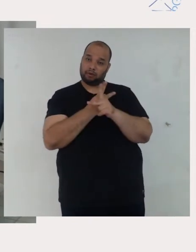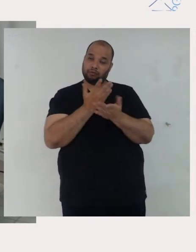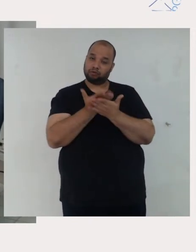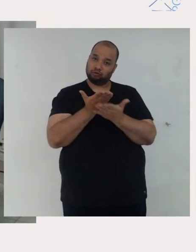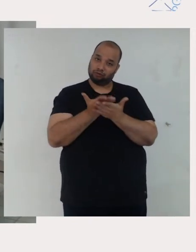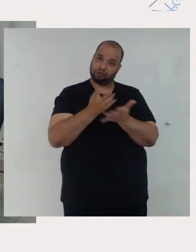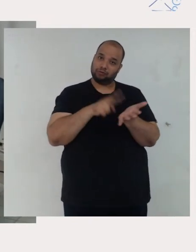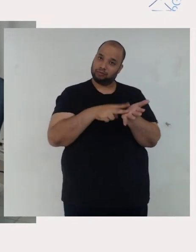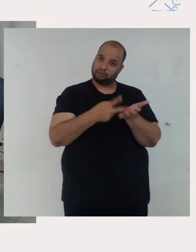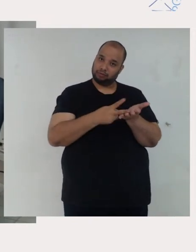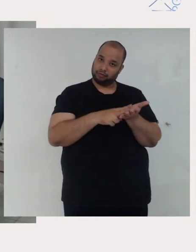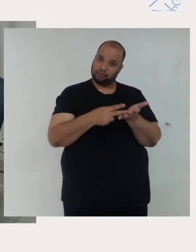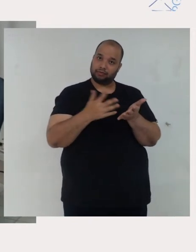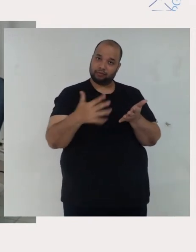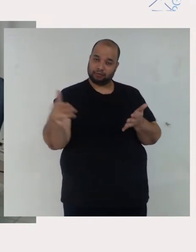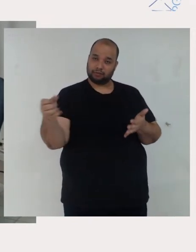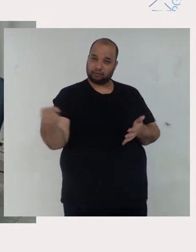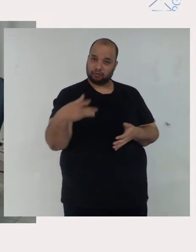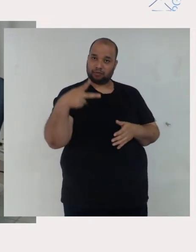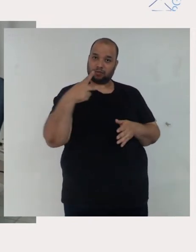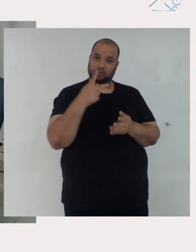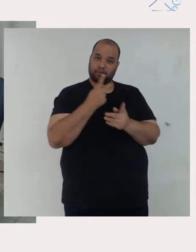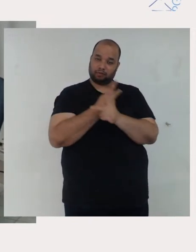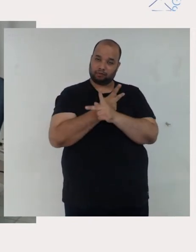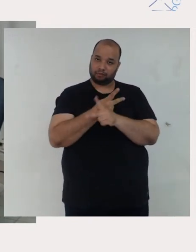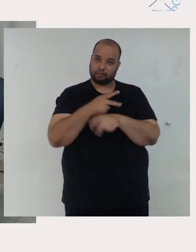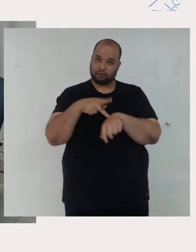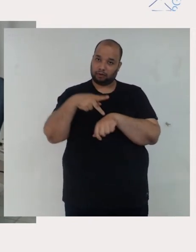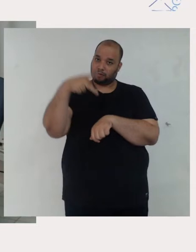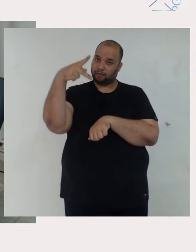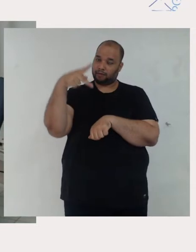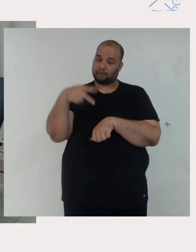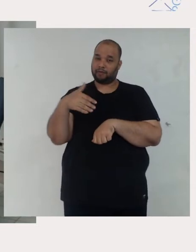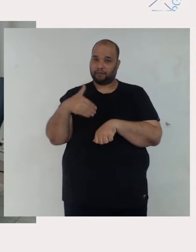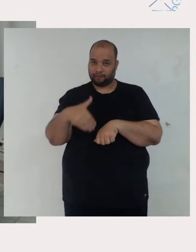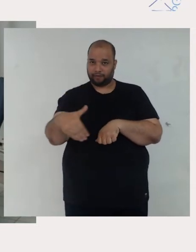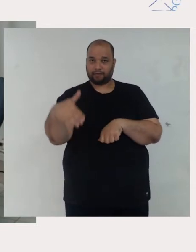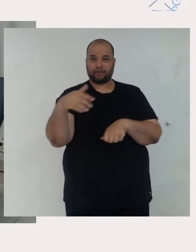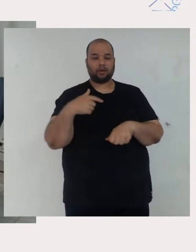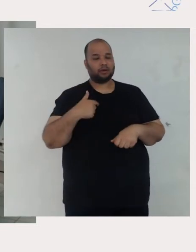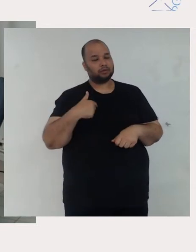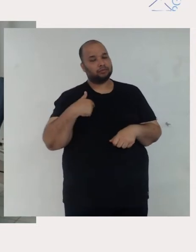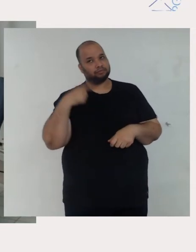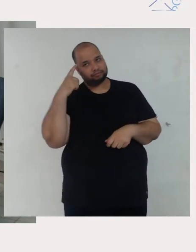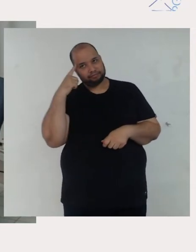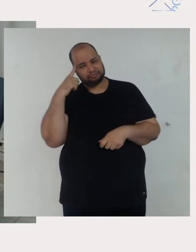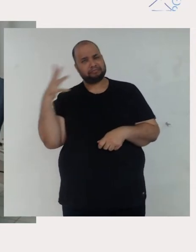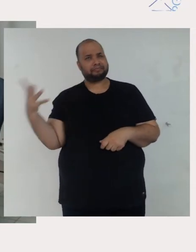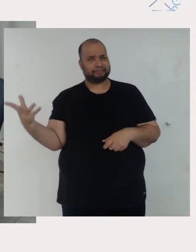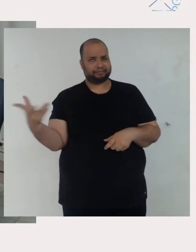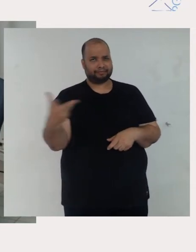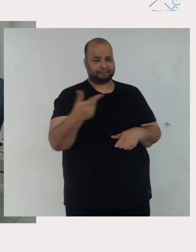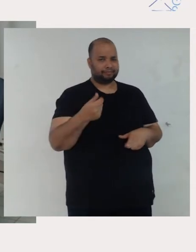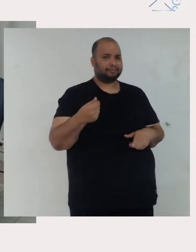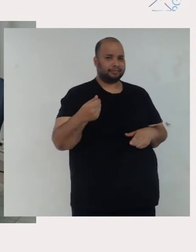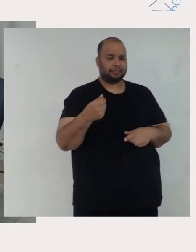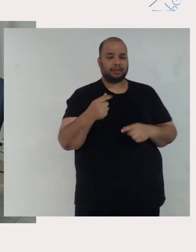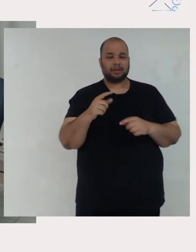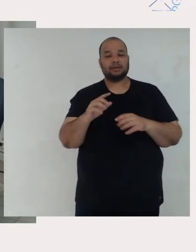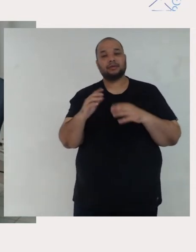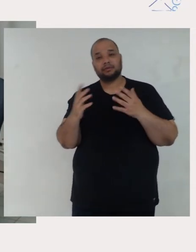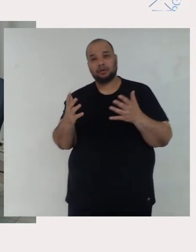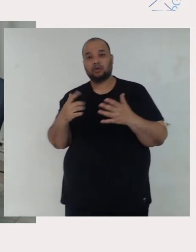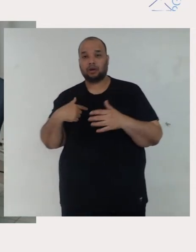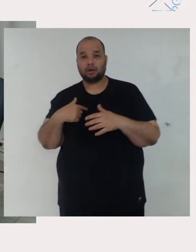estudos da tradução, um programa de pós-graduação em estudos da tradução. E eu achei maravilhoso. Então,